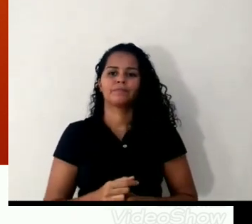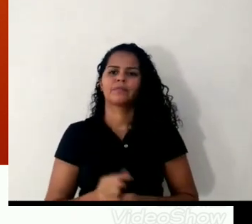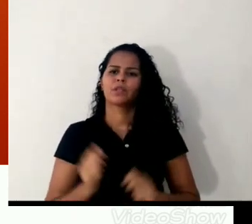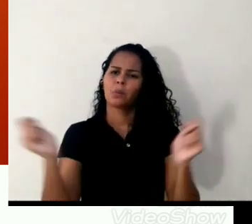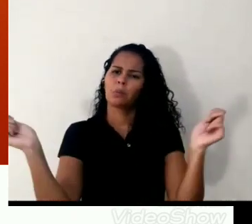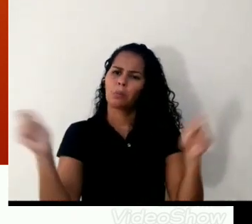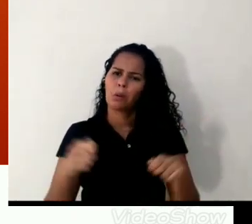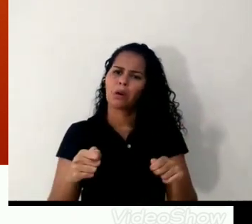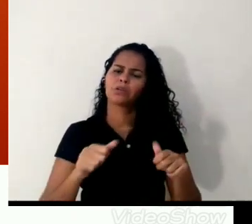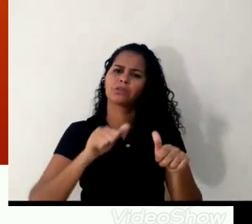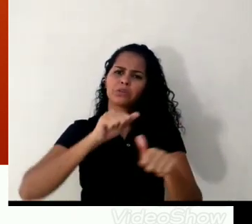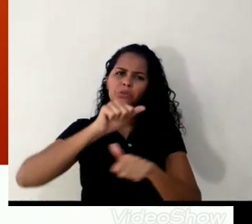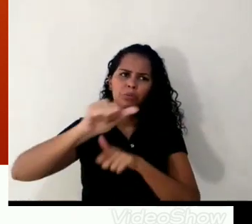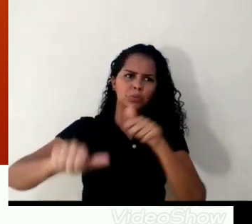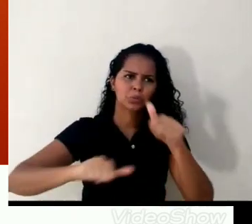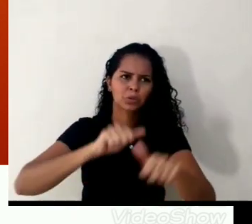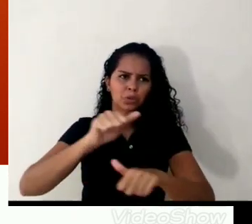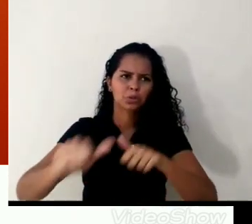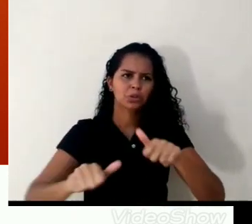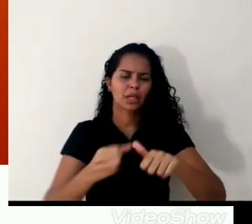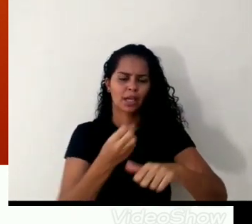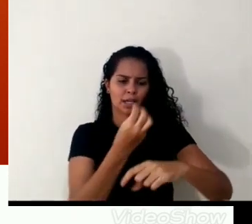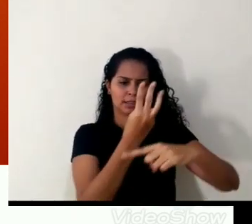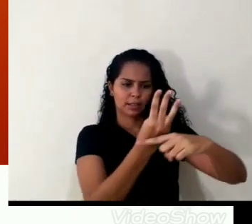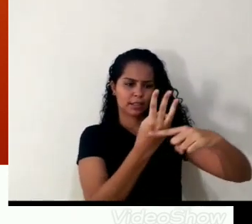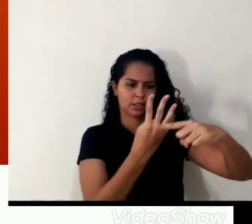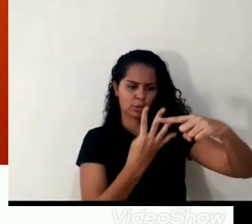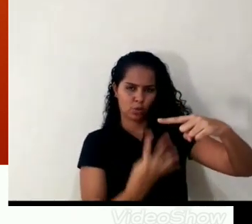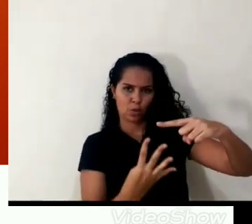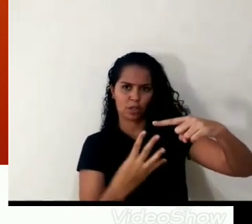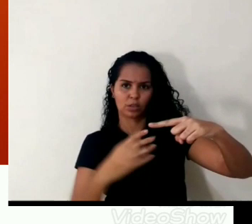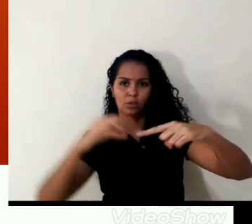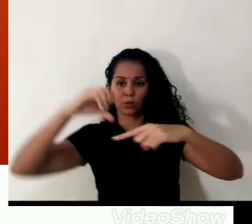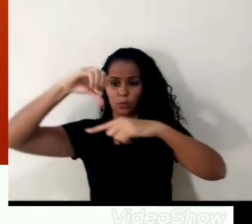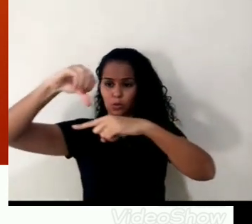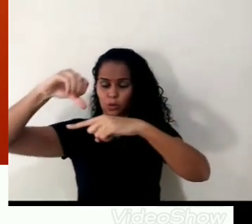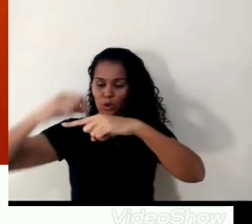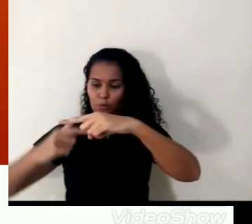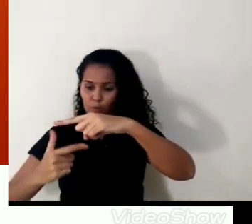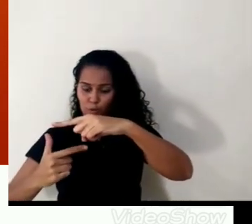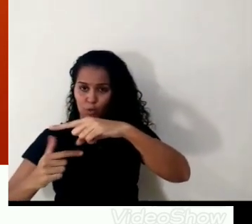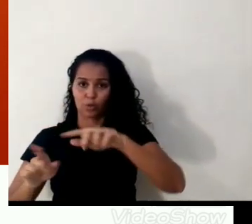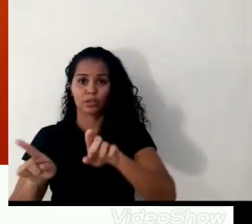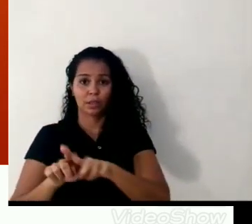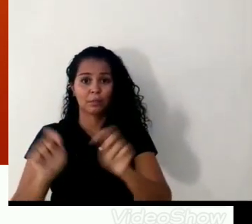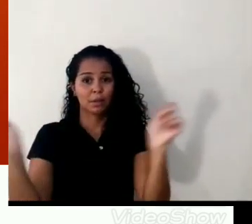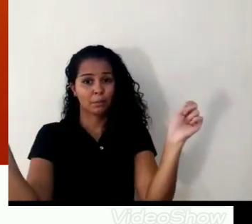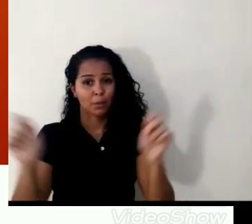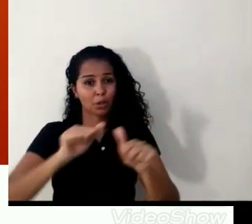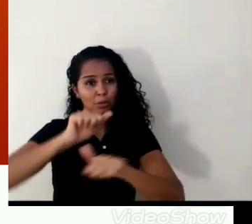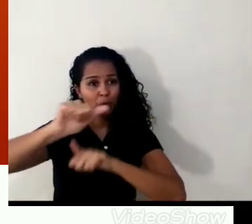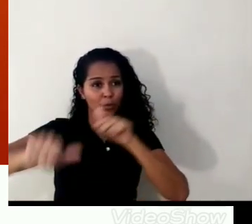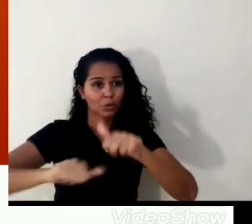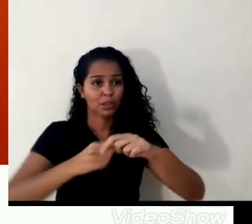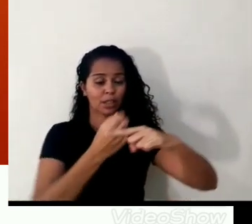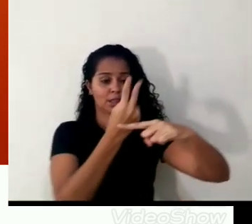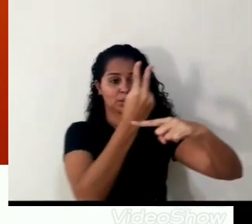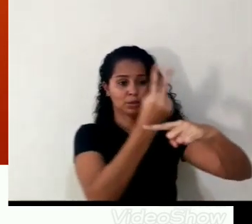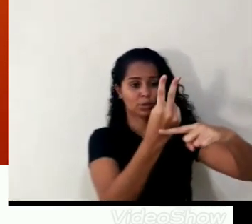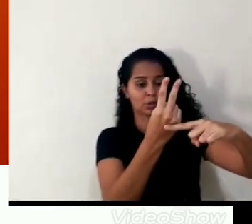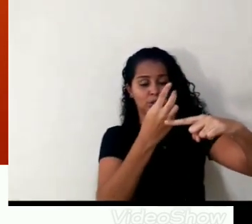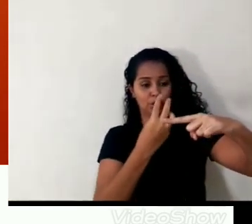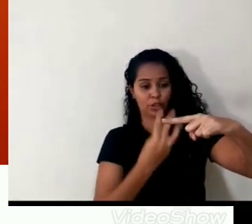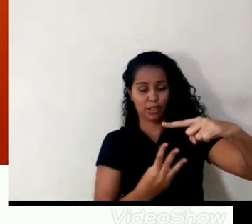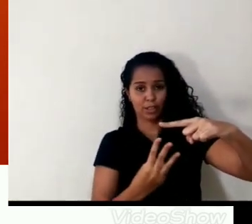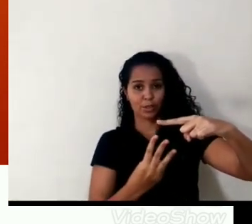2 terços pela fração equivalente 8 dozeavos. E agora, ao trocar cada uma das 2 frações